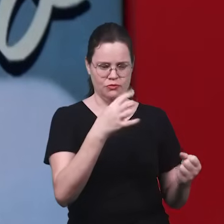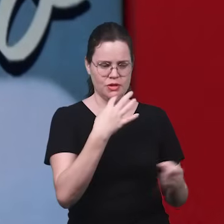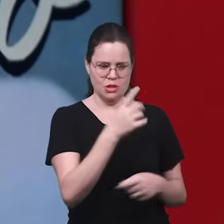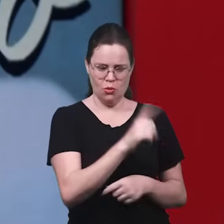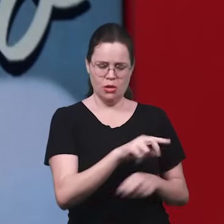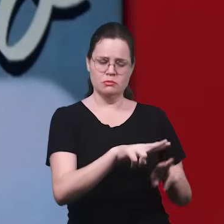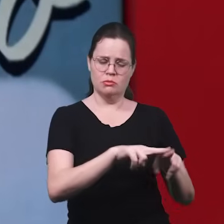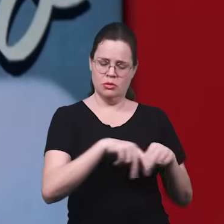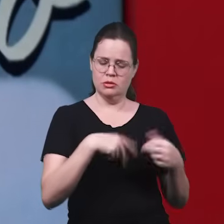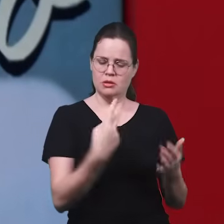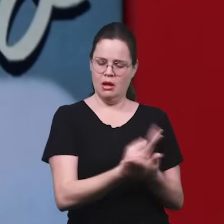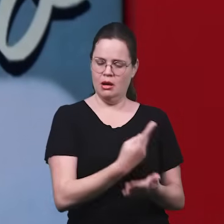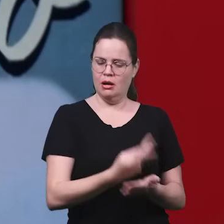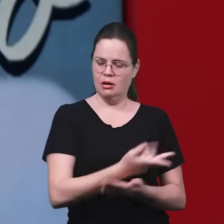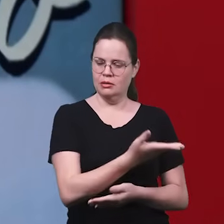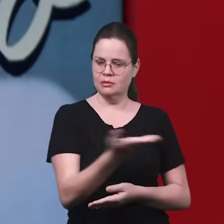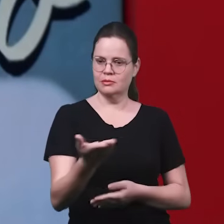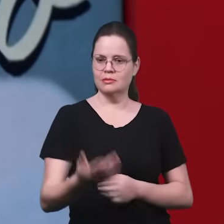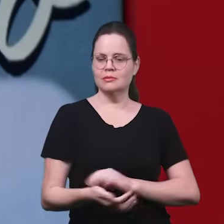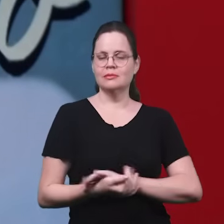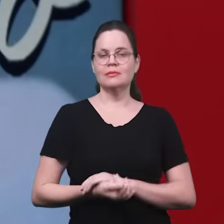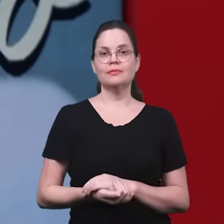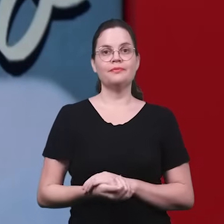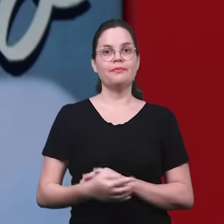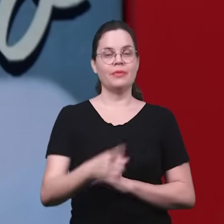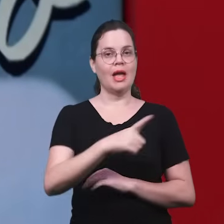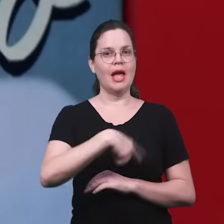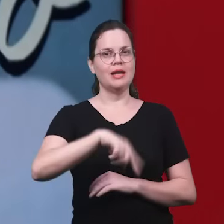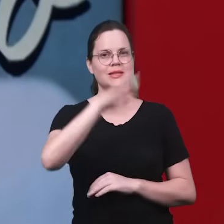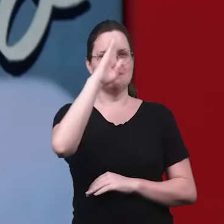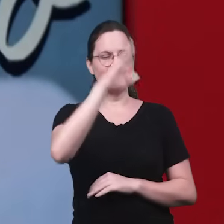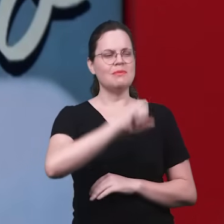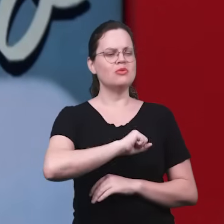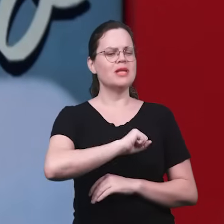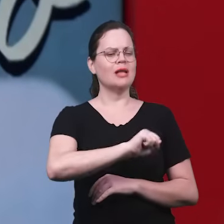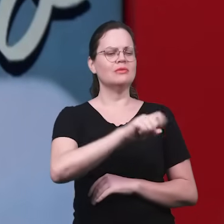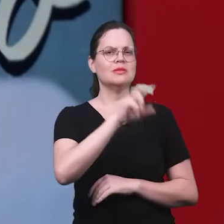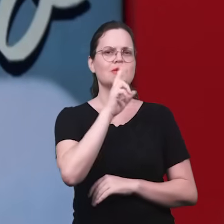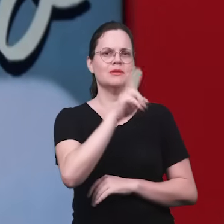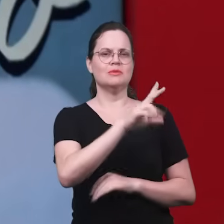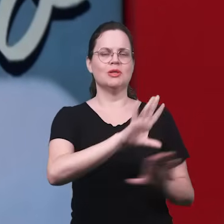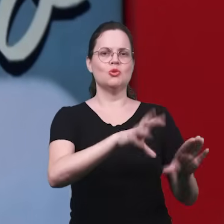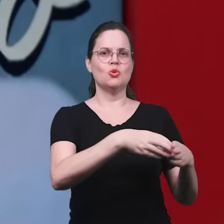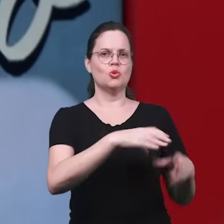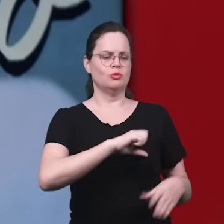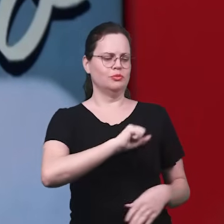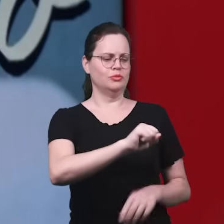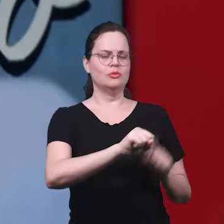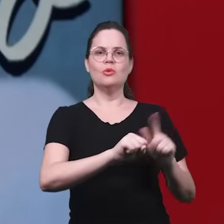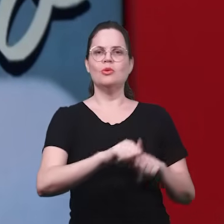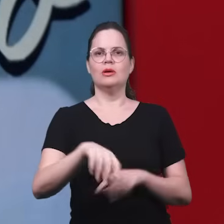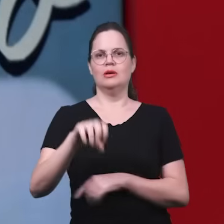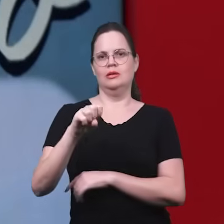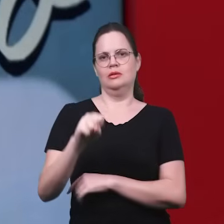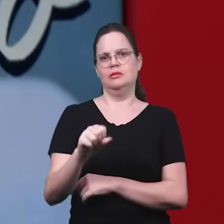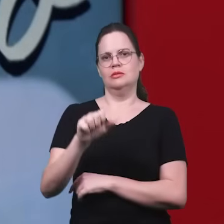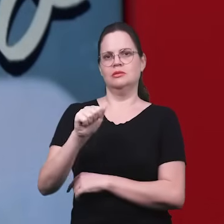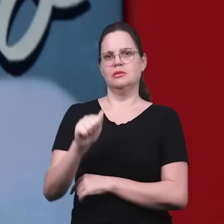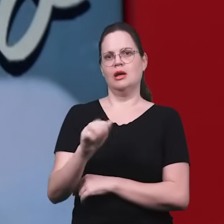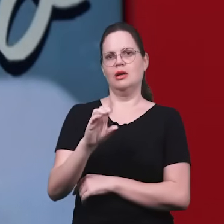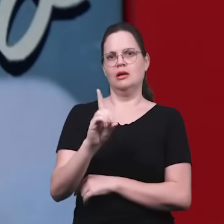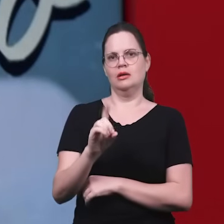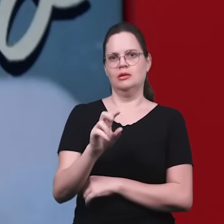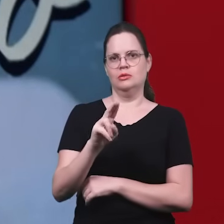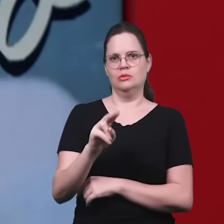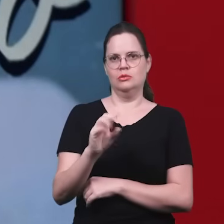que o Senhor deixou ali para, especialmente os saduceus, né? Para que eles pudessem entender que a